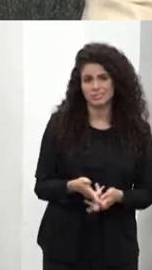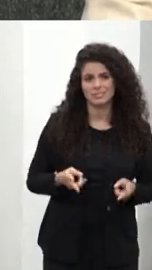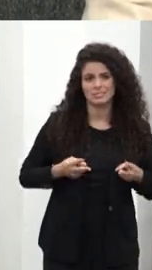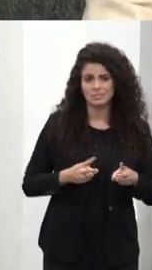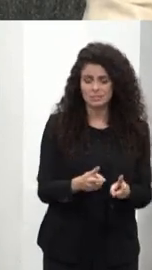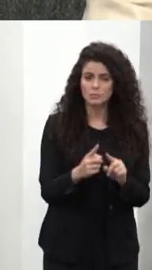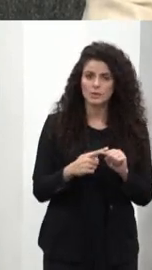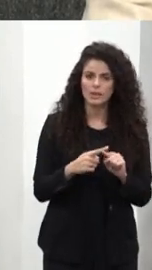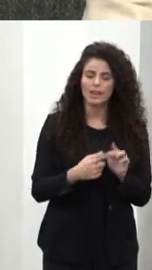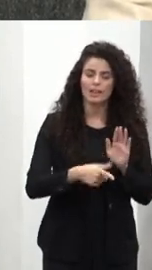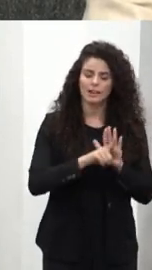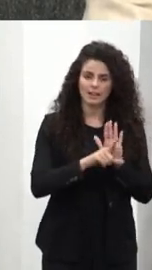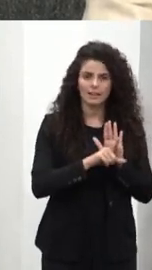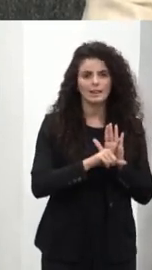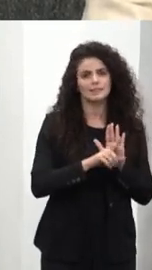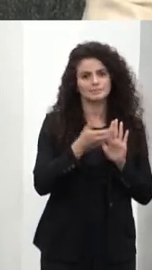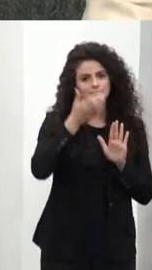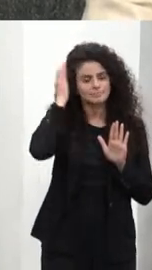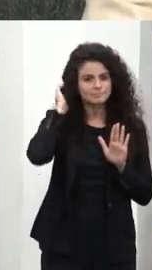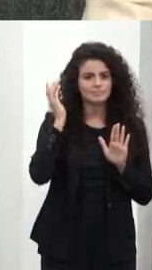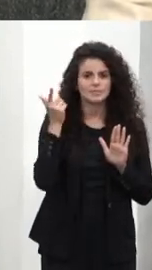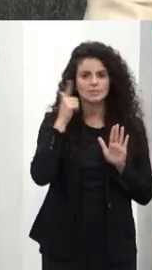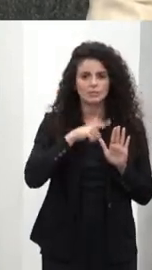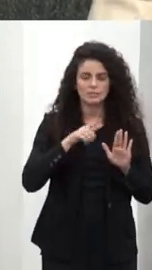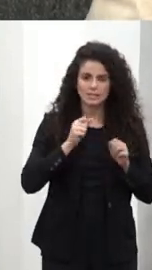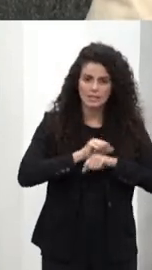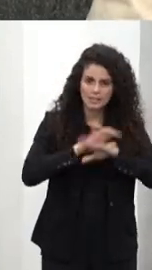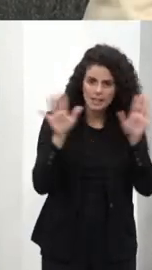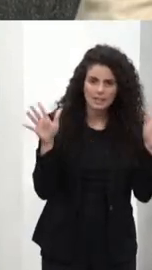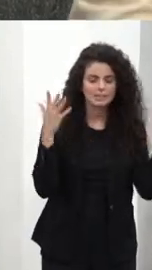lei Paulo Gustavo ela dá uma diretriz absolutamente nítida